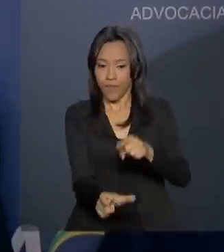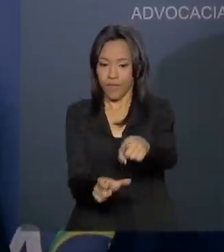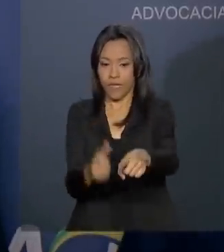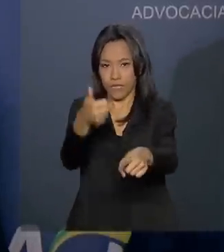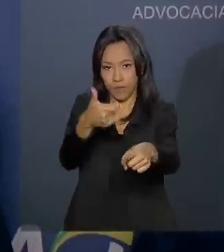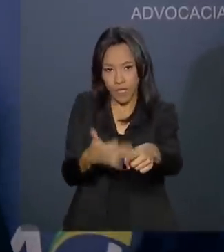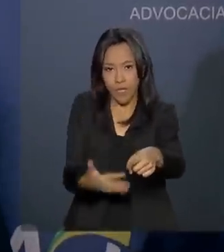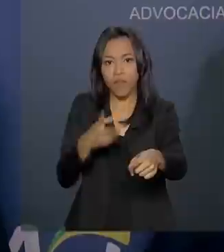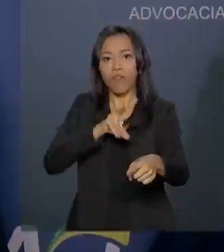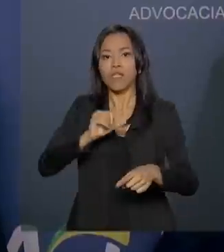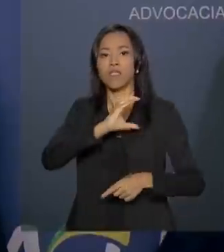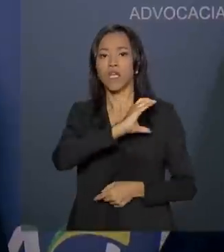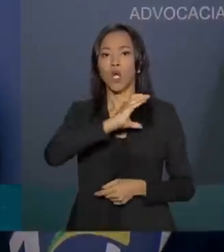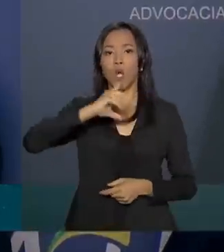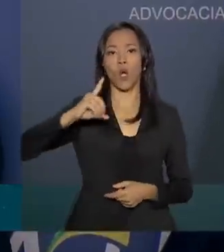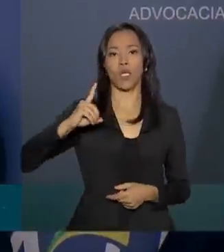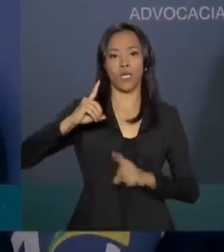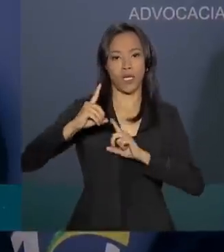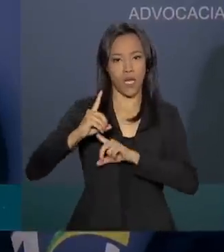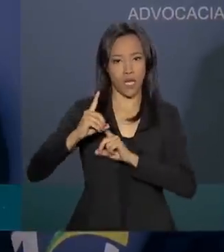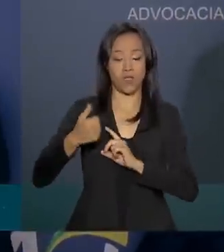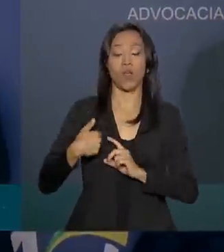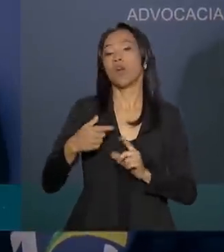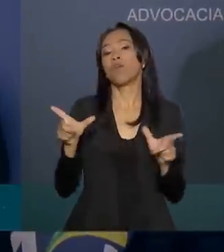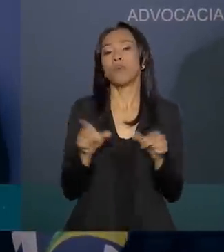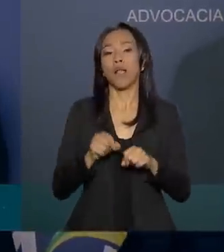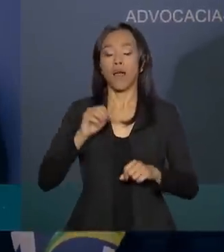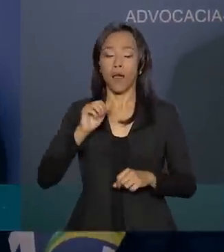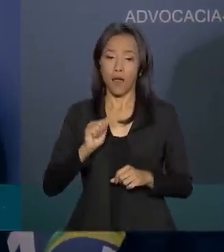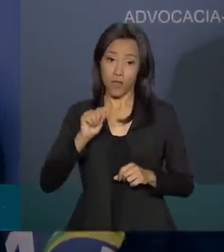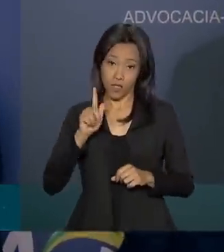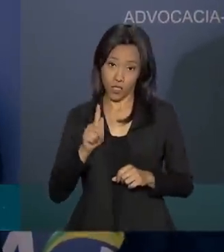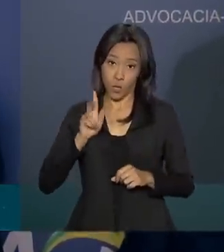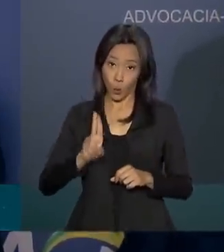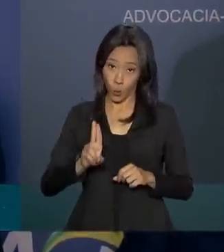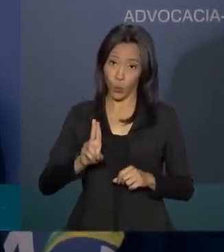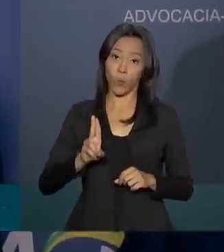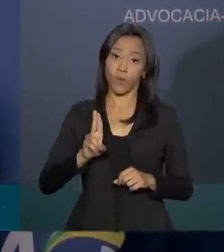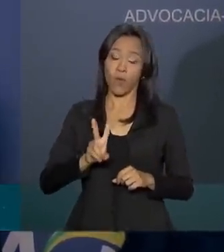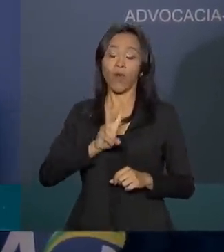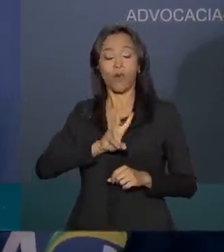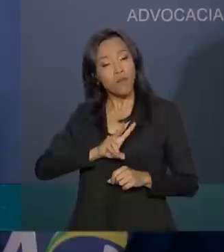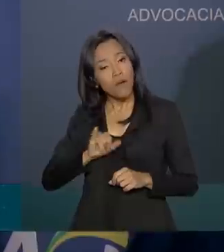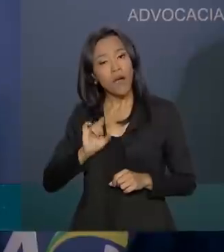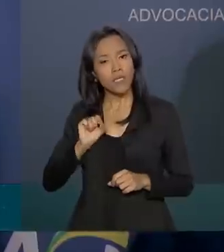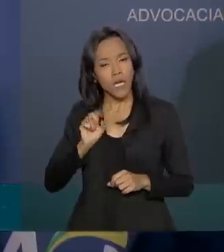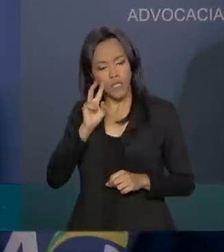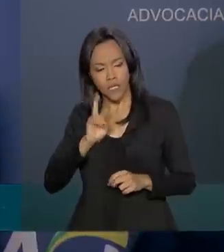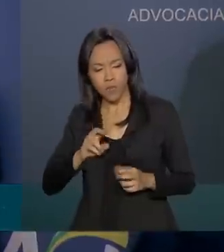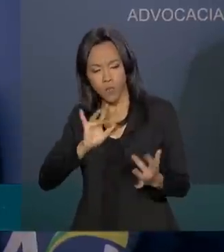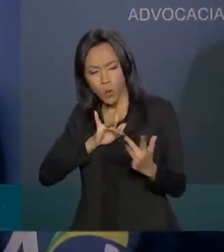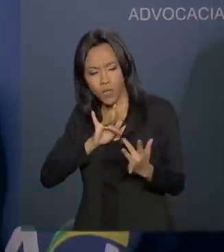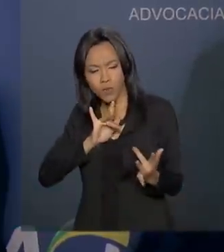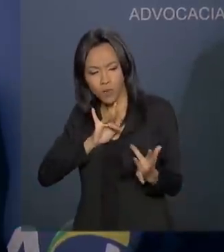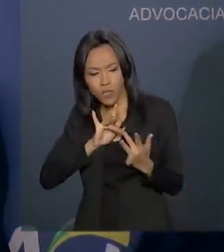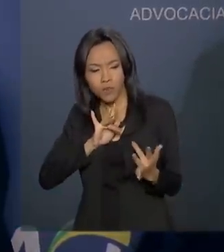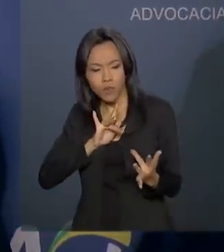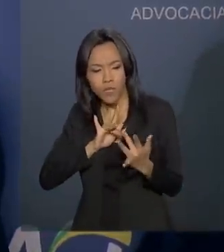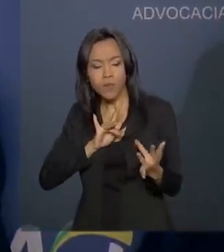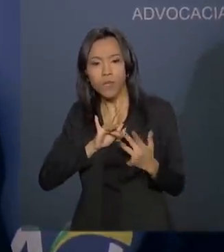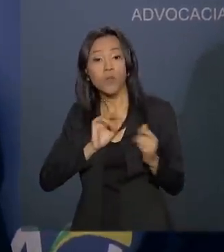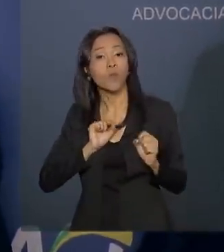pelo gabinete do advogado-geral da União e estará em articulação permanente com o Ministério da